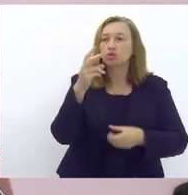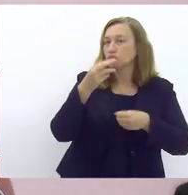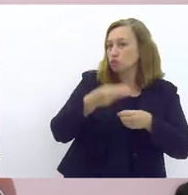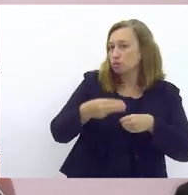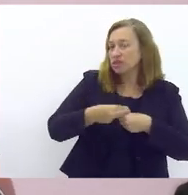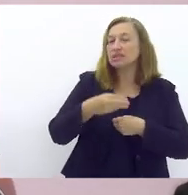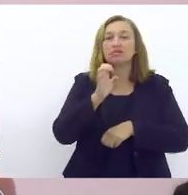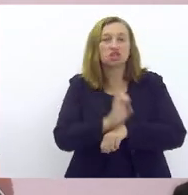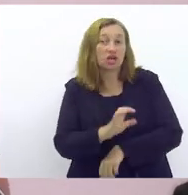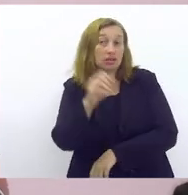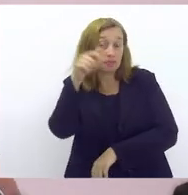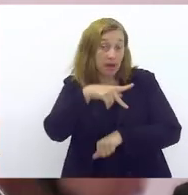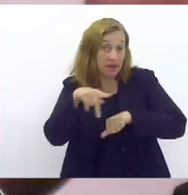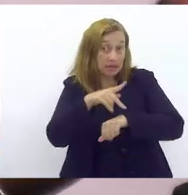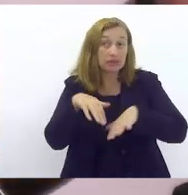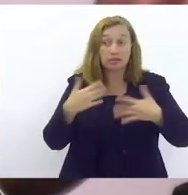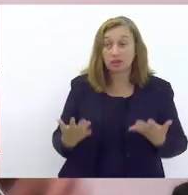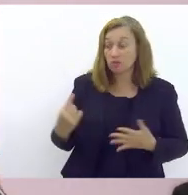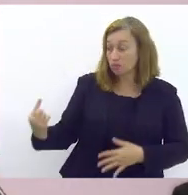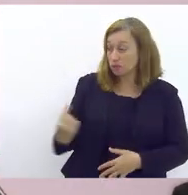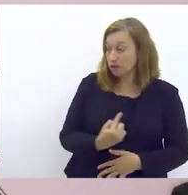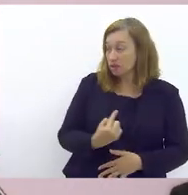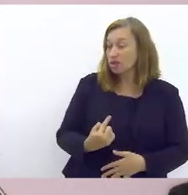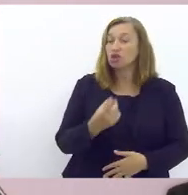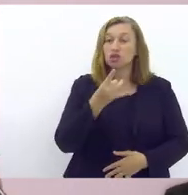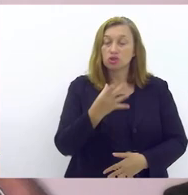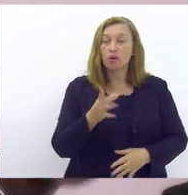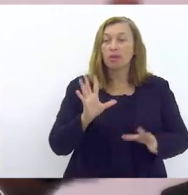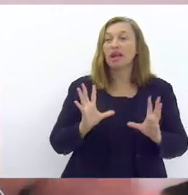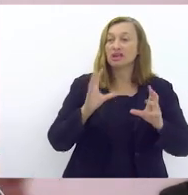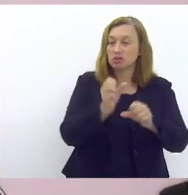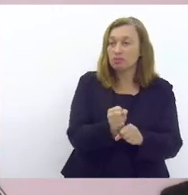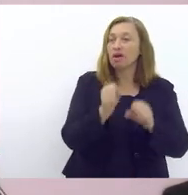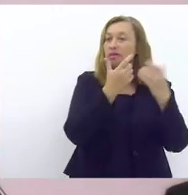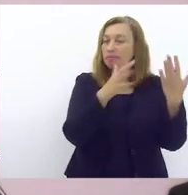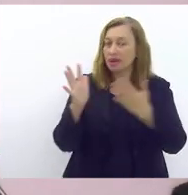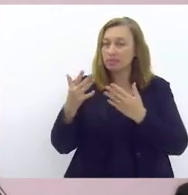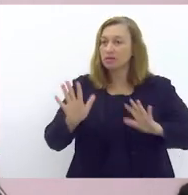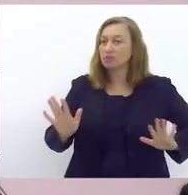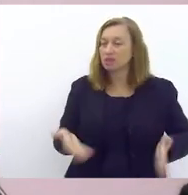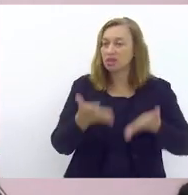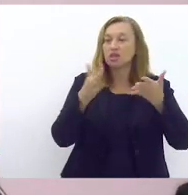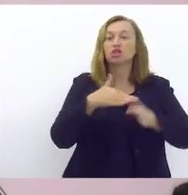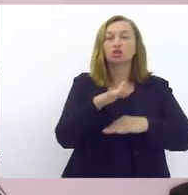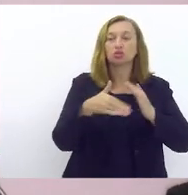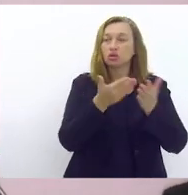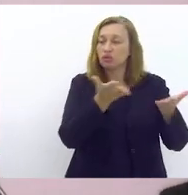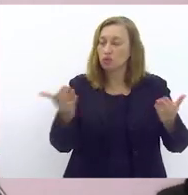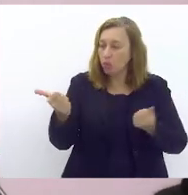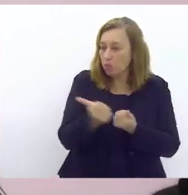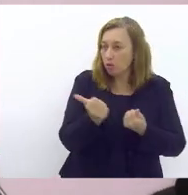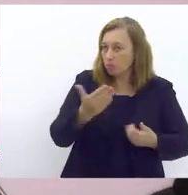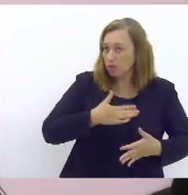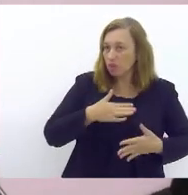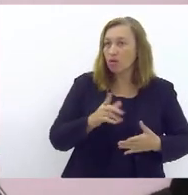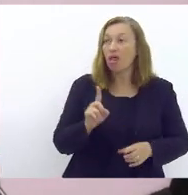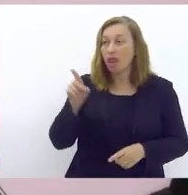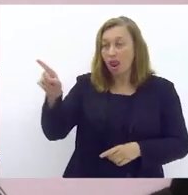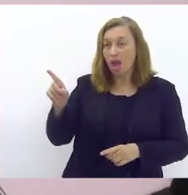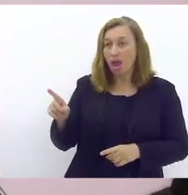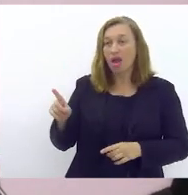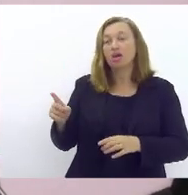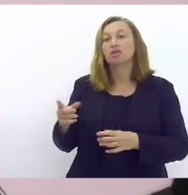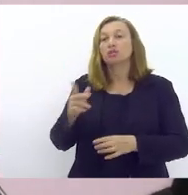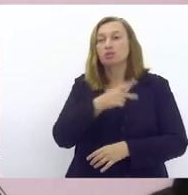município, estado e país. Então, eu venho aqui apenas para somar, parabenizando a iniciativa de todos vocês. Contem comigo. Lá eu tenho o privilégio